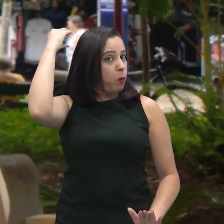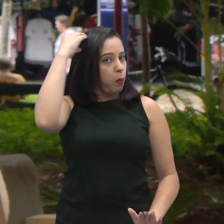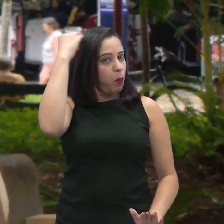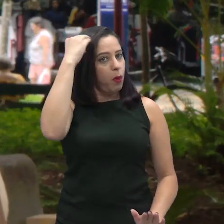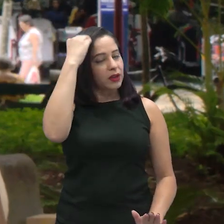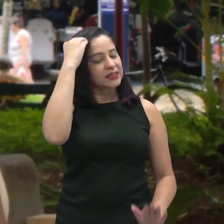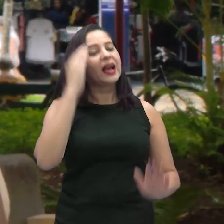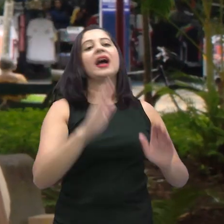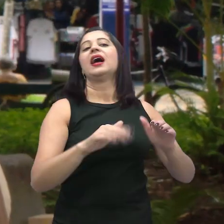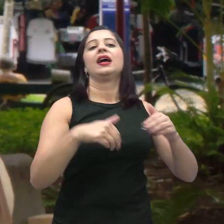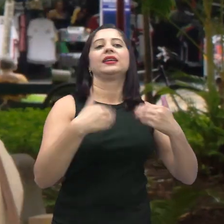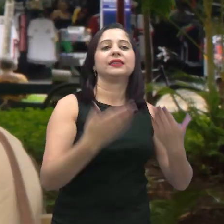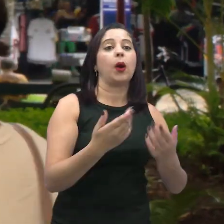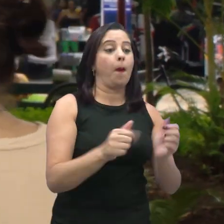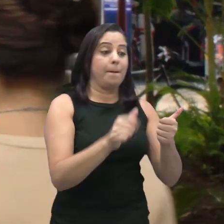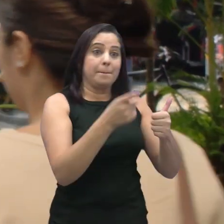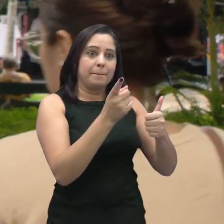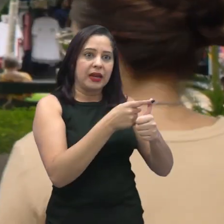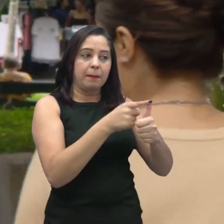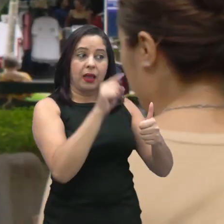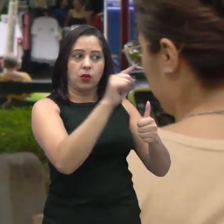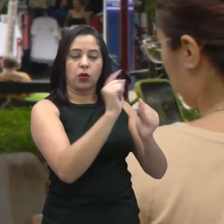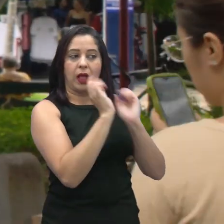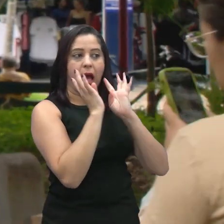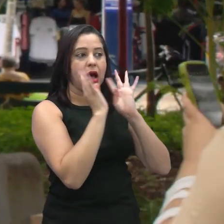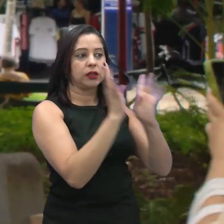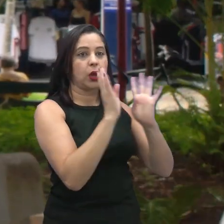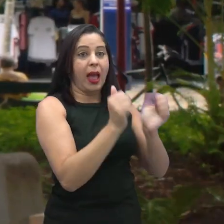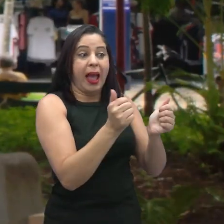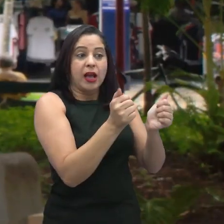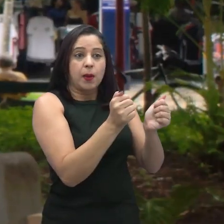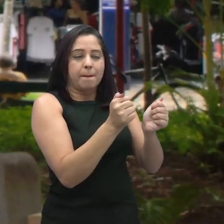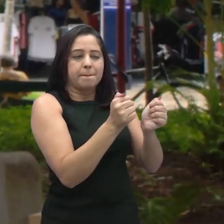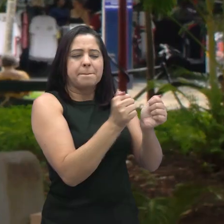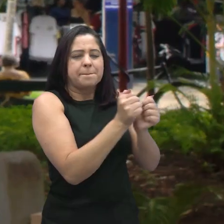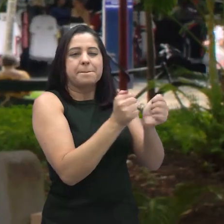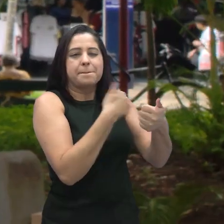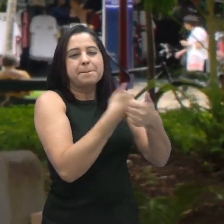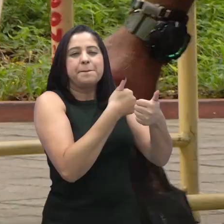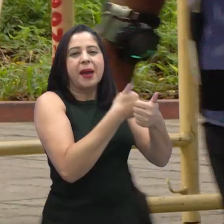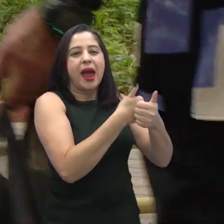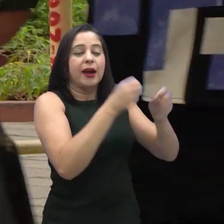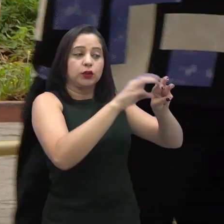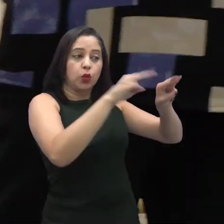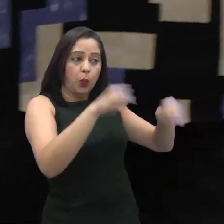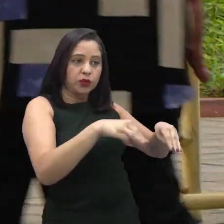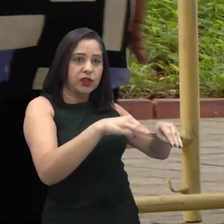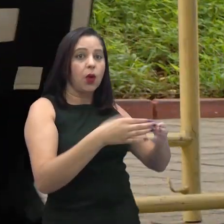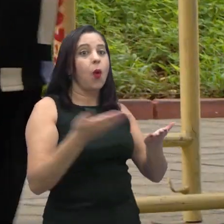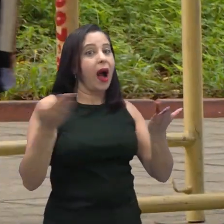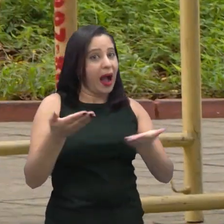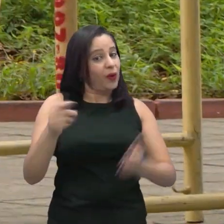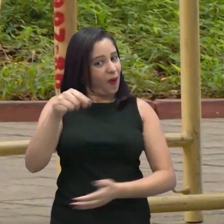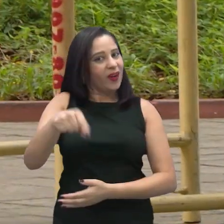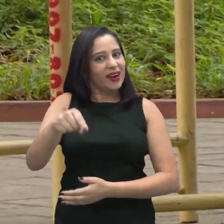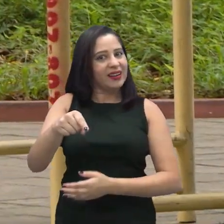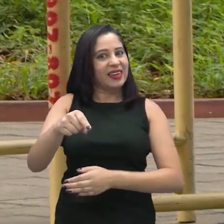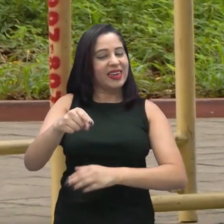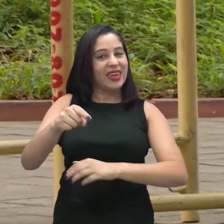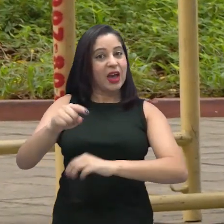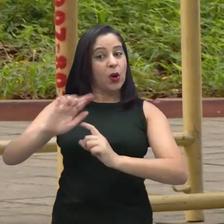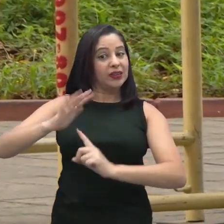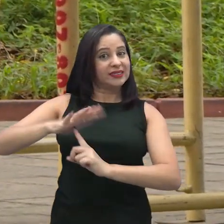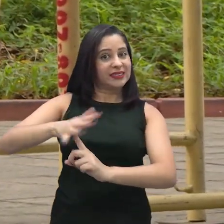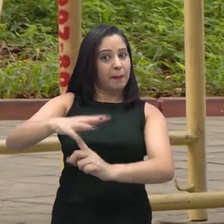Então, a primeira ação foi no Parque da Cidade, ao lado do Museu do Folclore, e a segunda ação está acontecendo aqui na Praça do Sapo. E gera